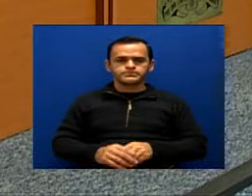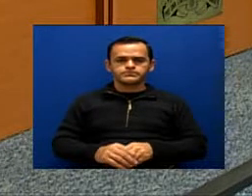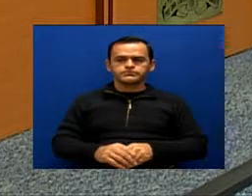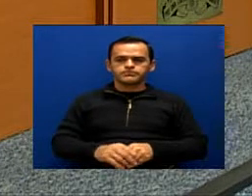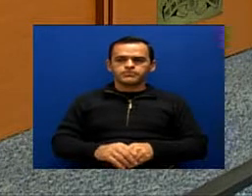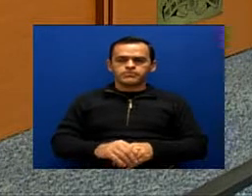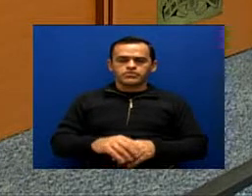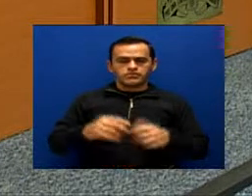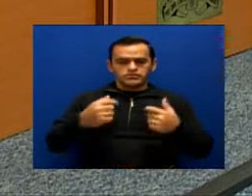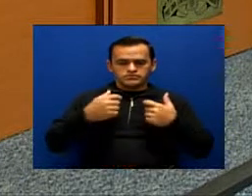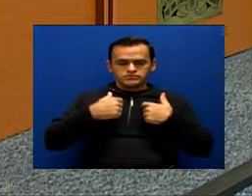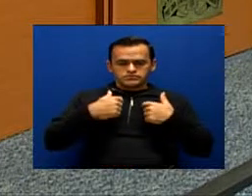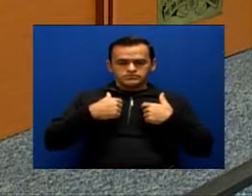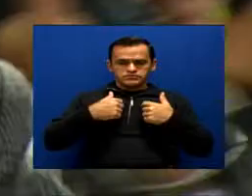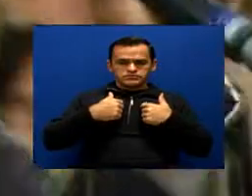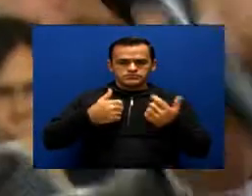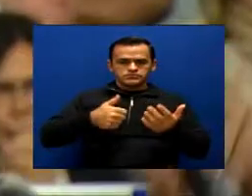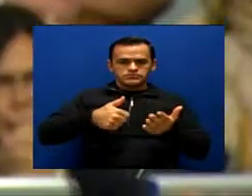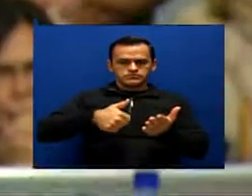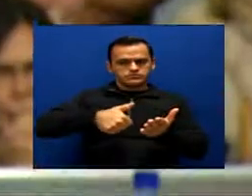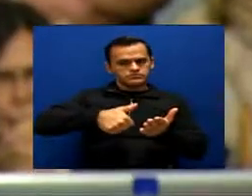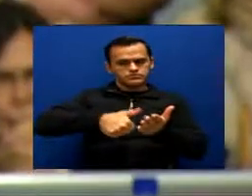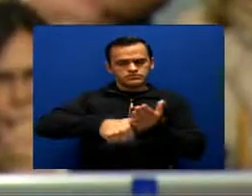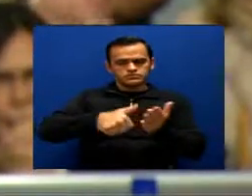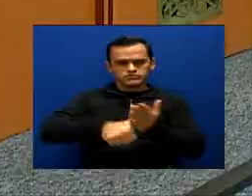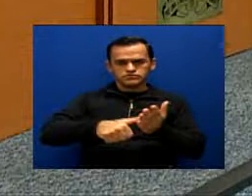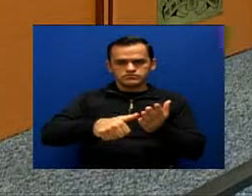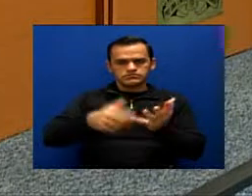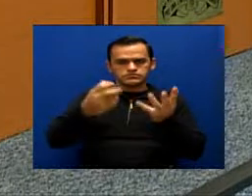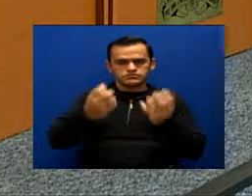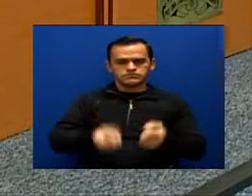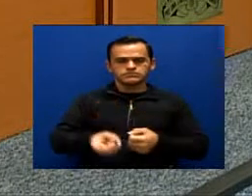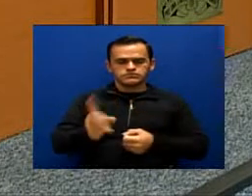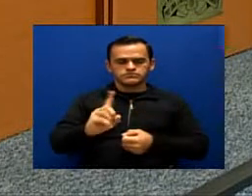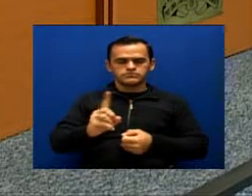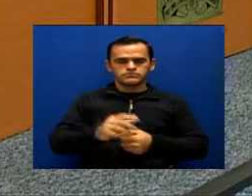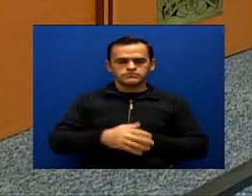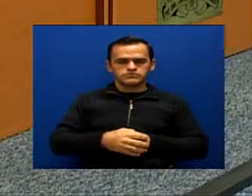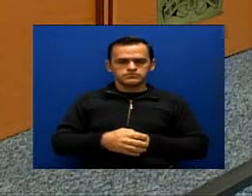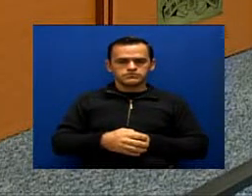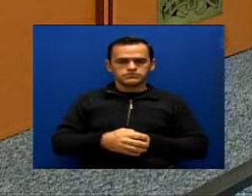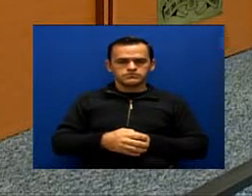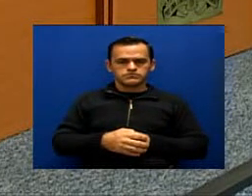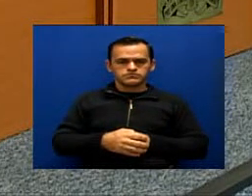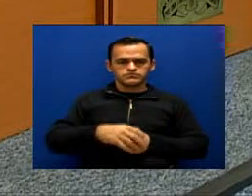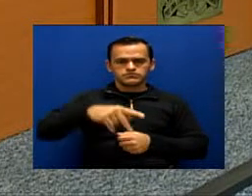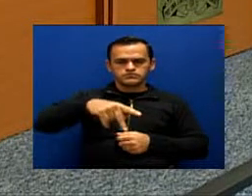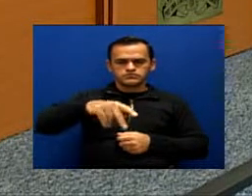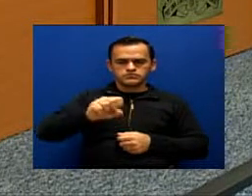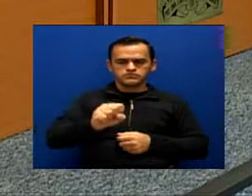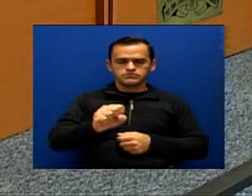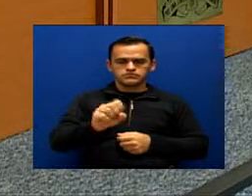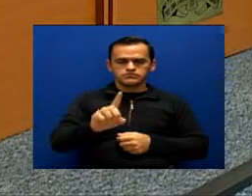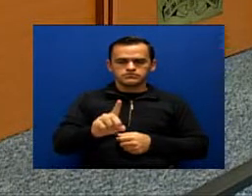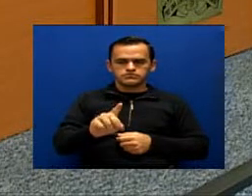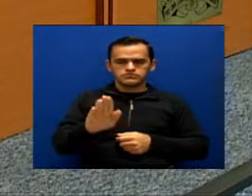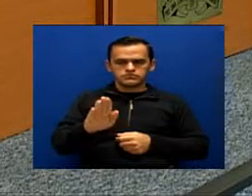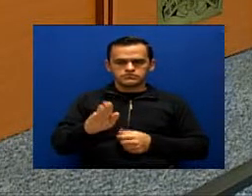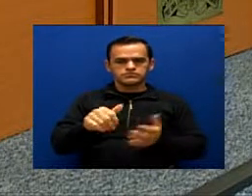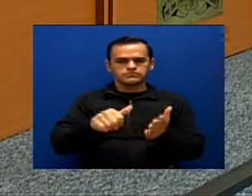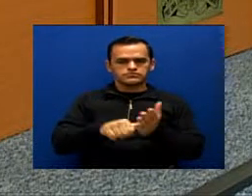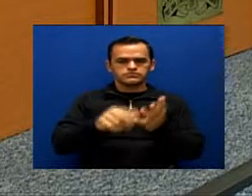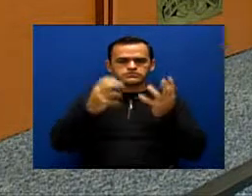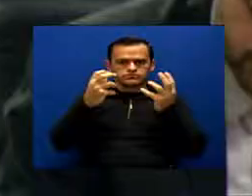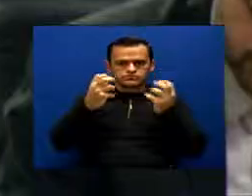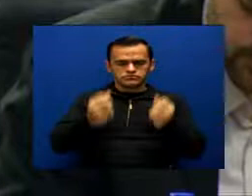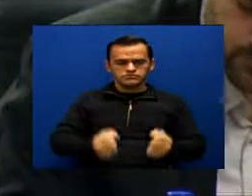Meu encaminhamento é voto contra. Senhor presidente, o encaminhamento do PSDB é o voto sim